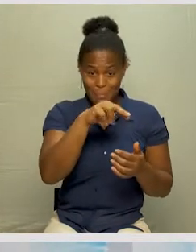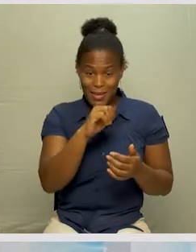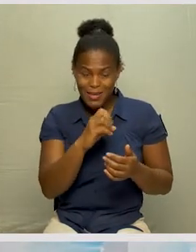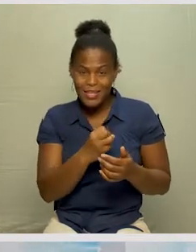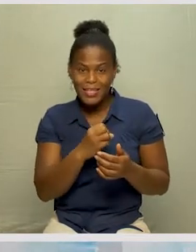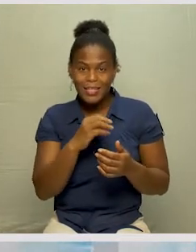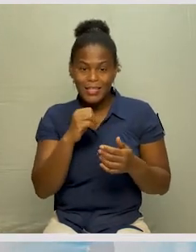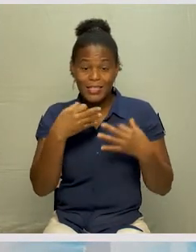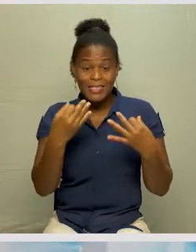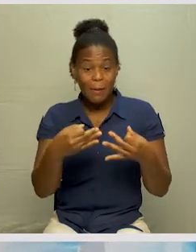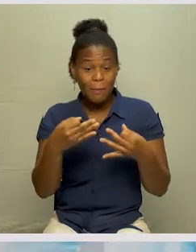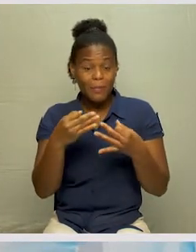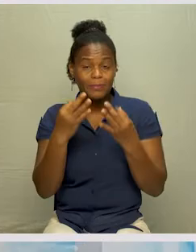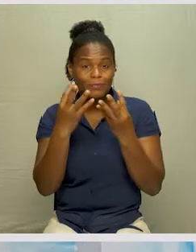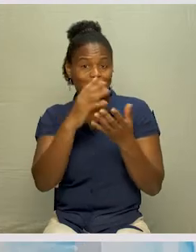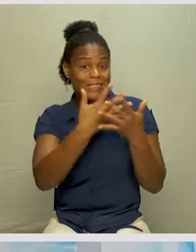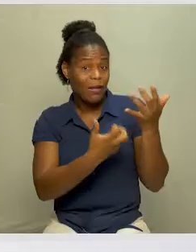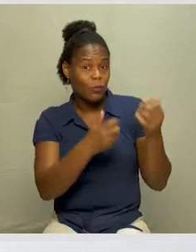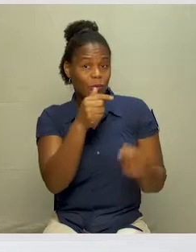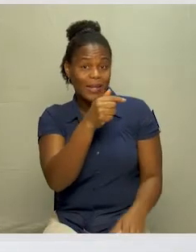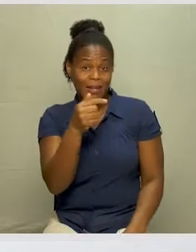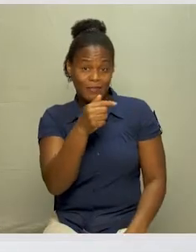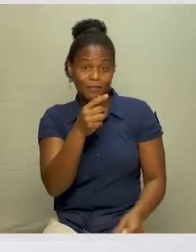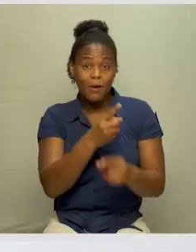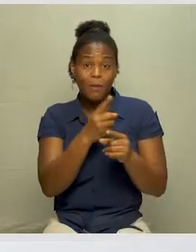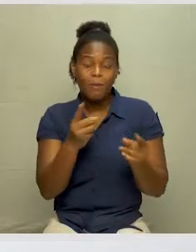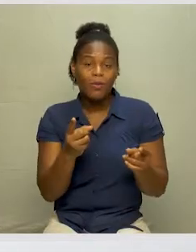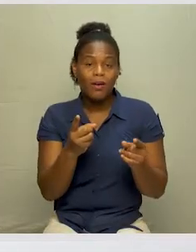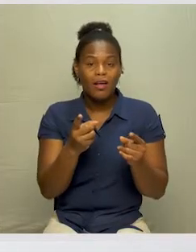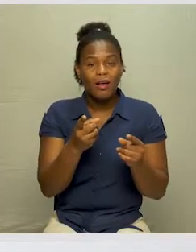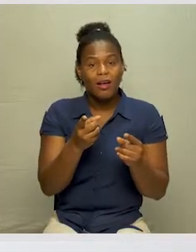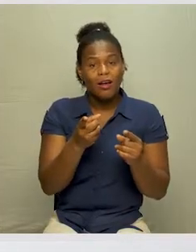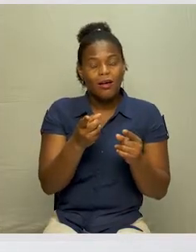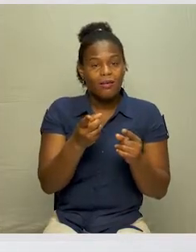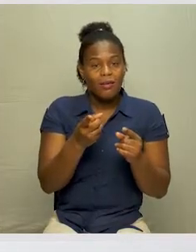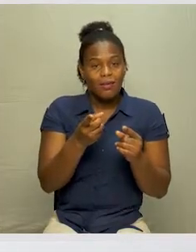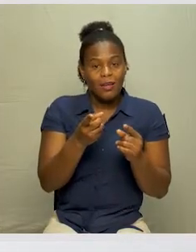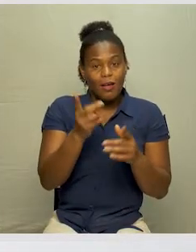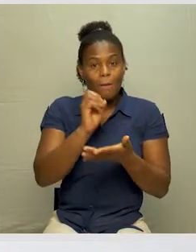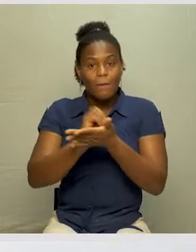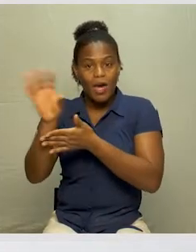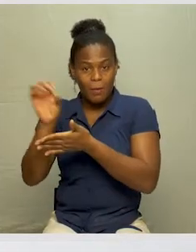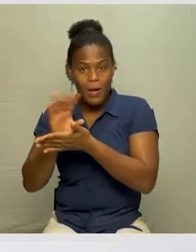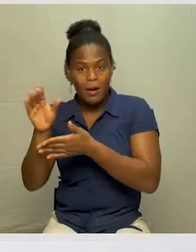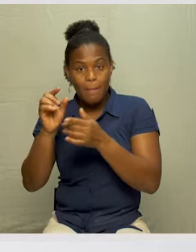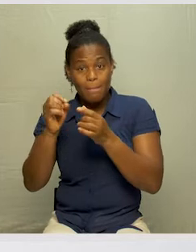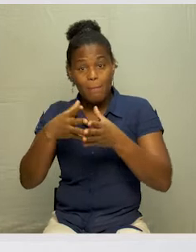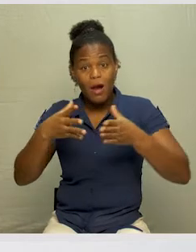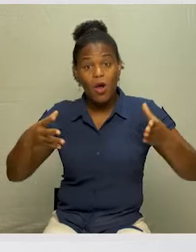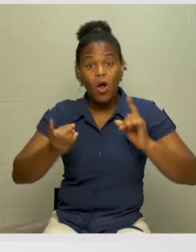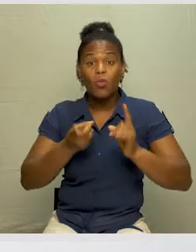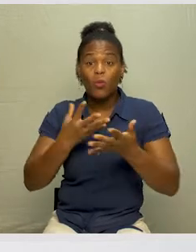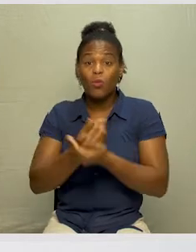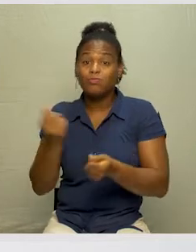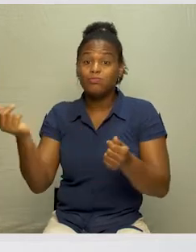de mercadorias, sempre com saldo negativo, porque as nossas exportações são menores do que as